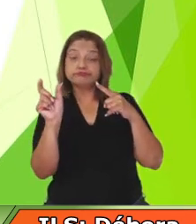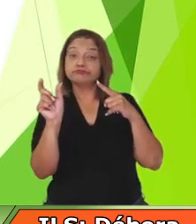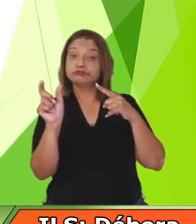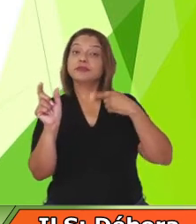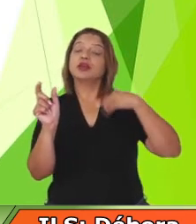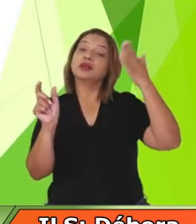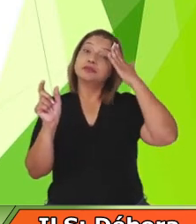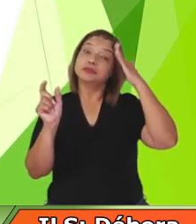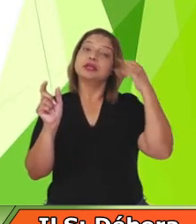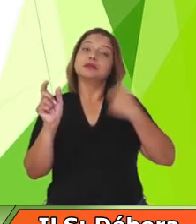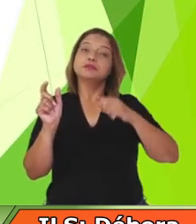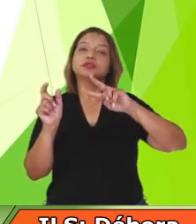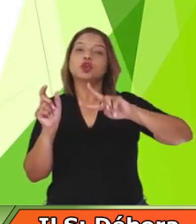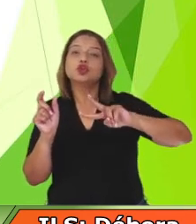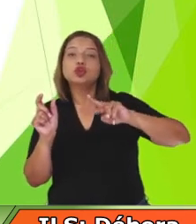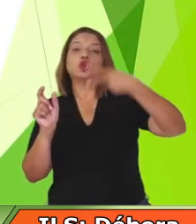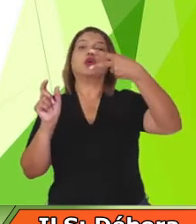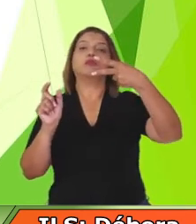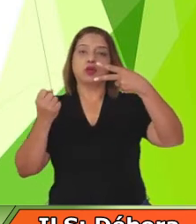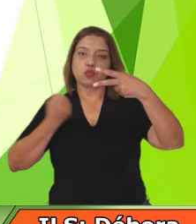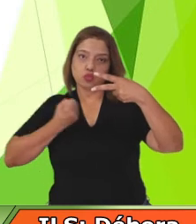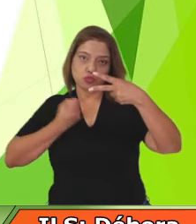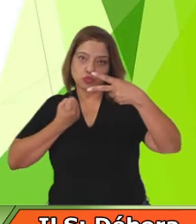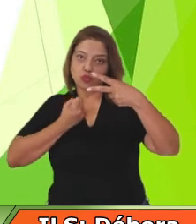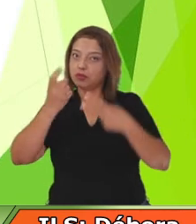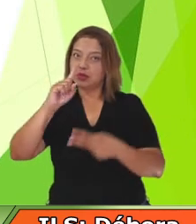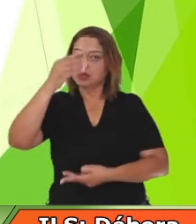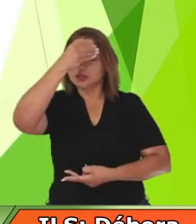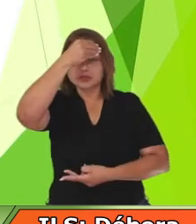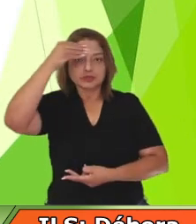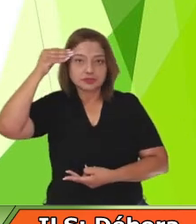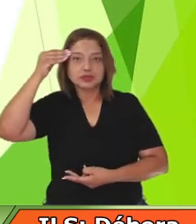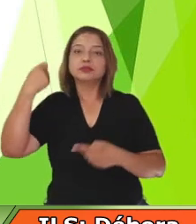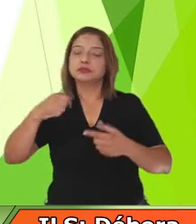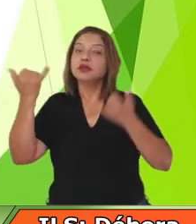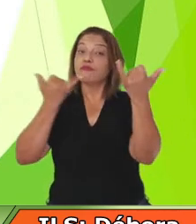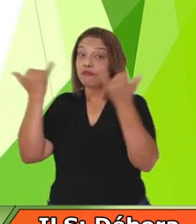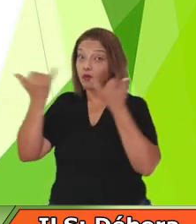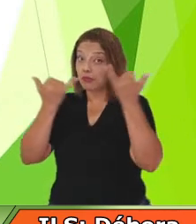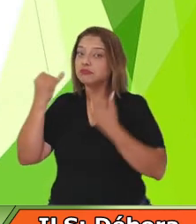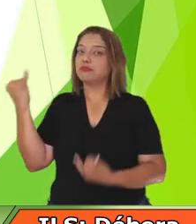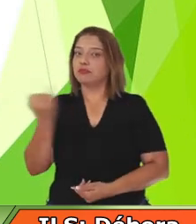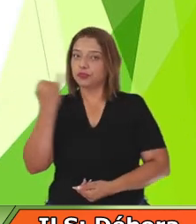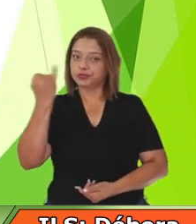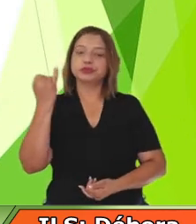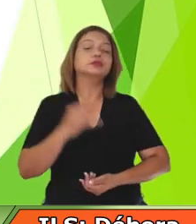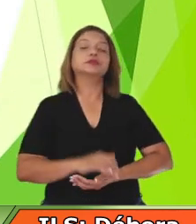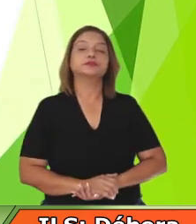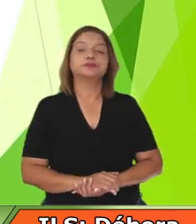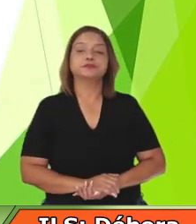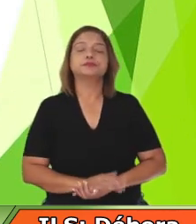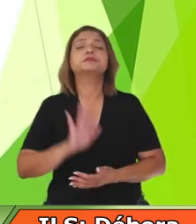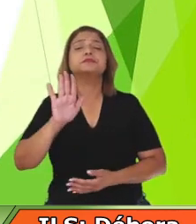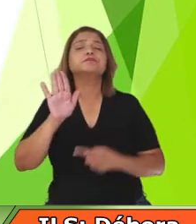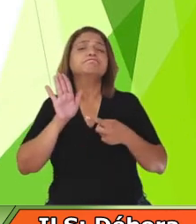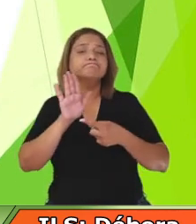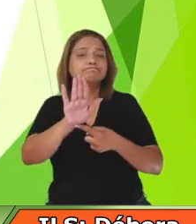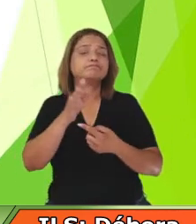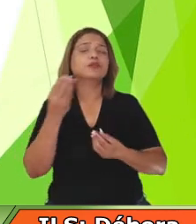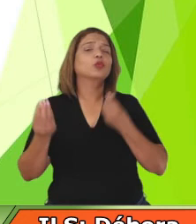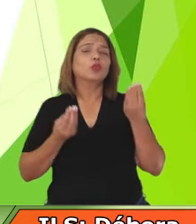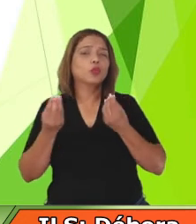precisamos dobrar o valor encontrado. Não podemos esquecer desta informação importante. Nessas